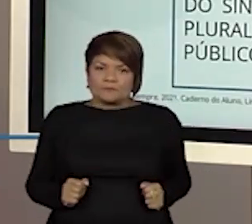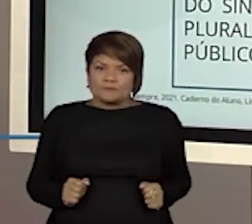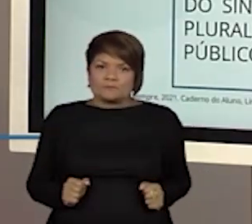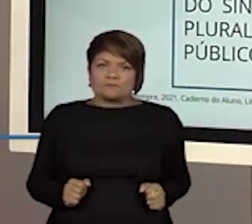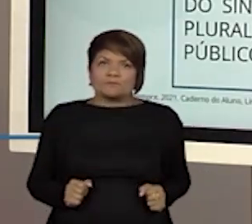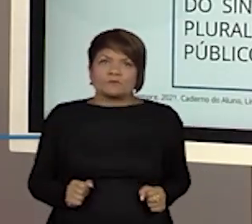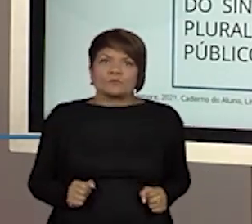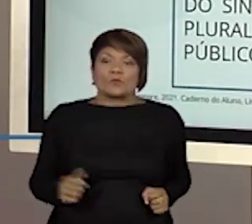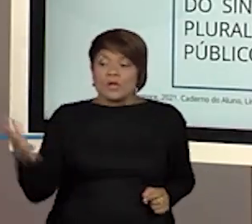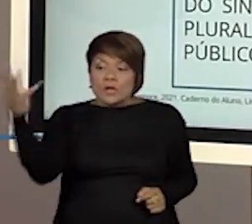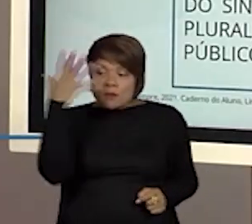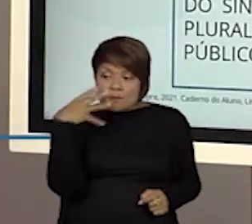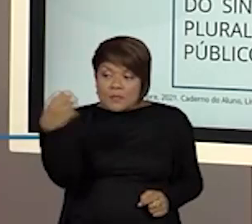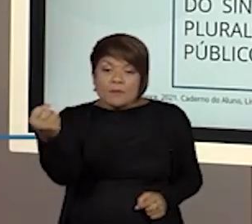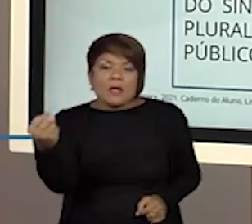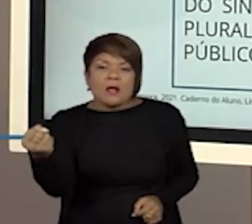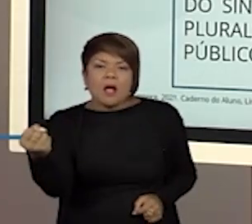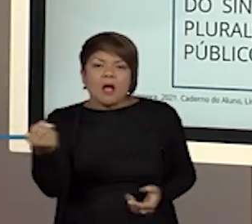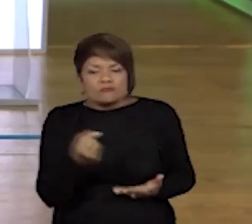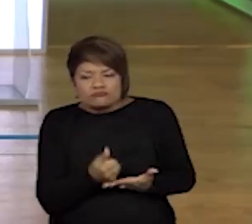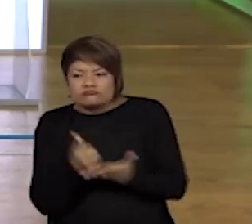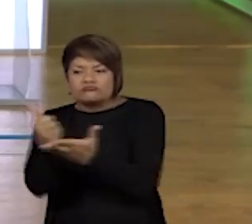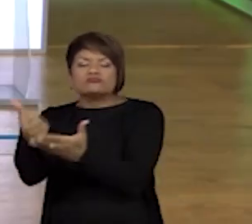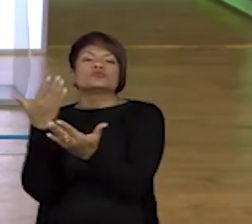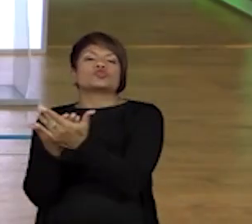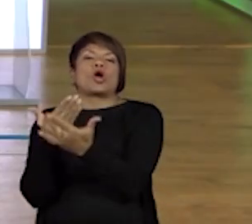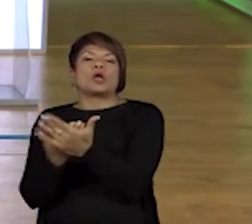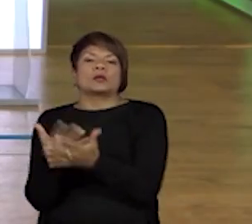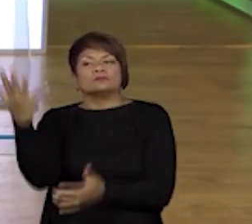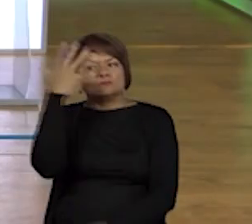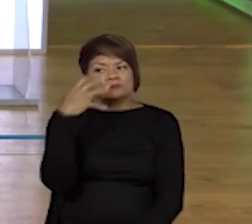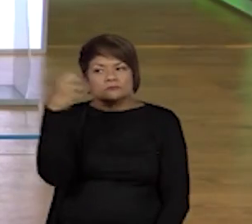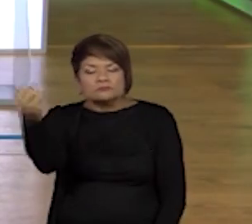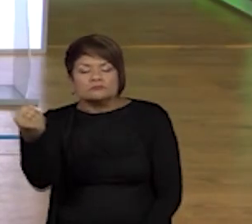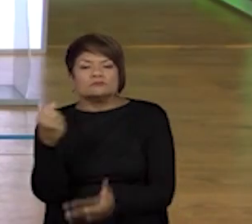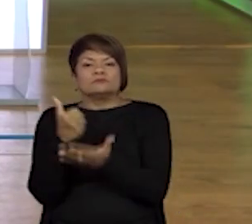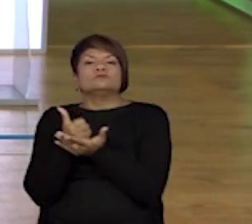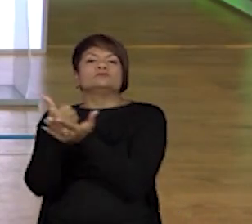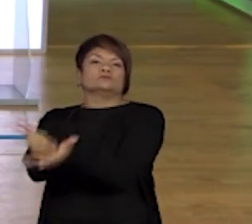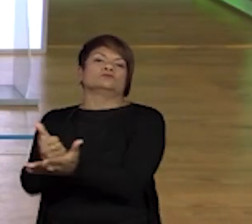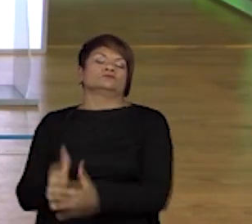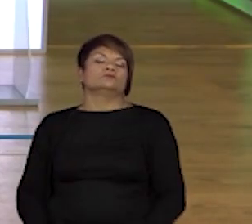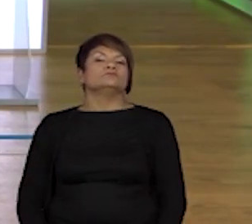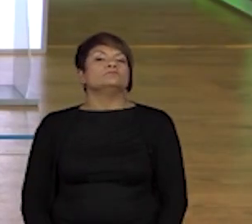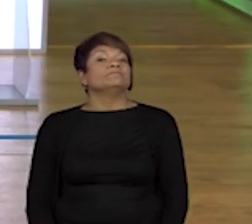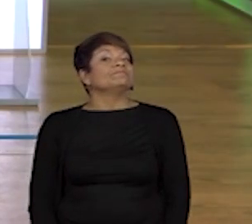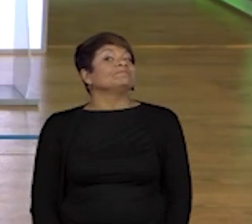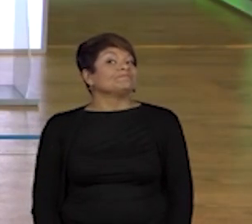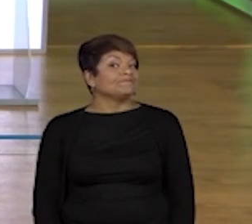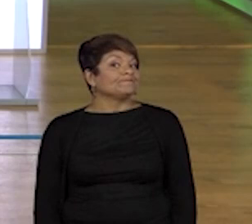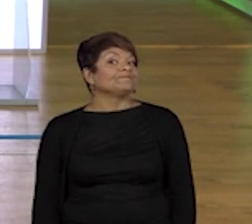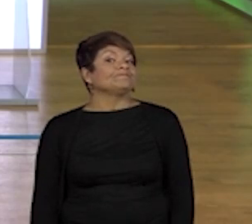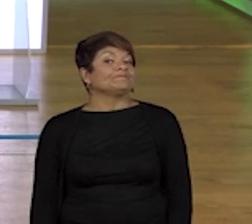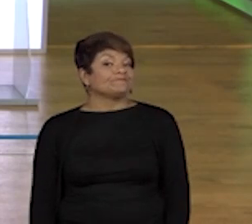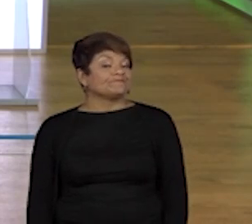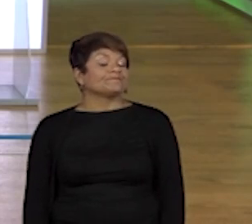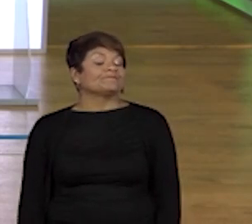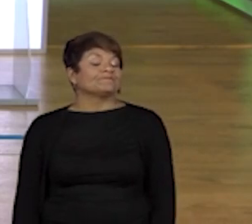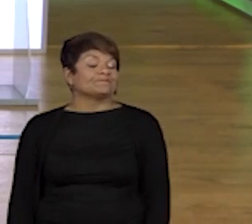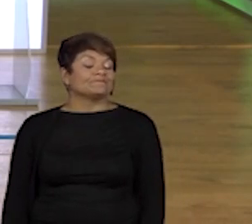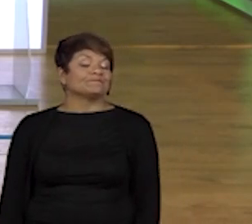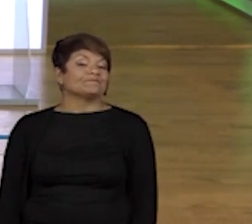para ir à escola. Esse me pegaram, quem está falando, professora? Quem está contando a história? Será que eles conseguem perceber?